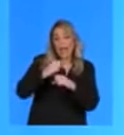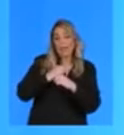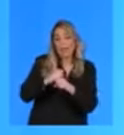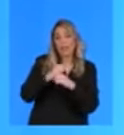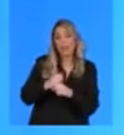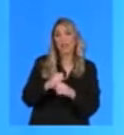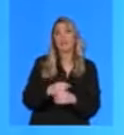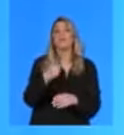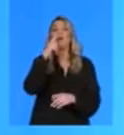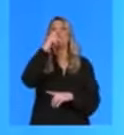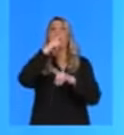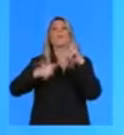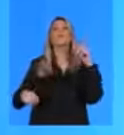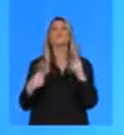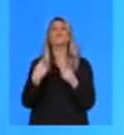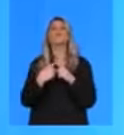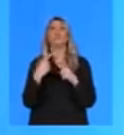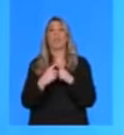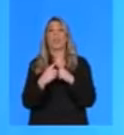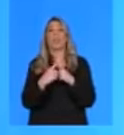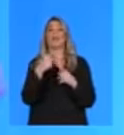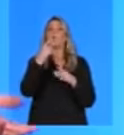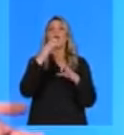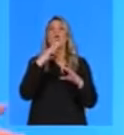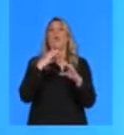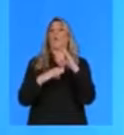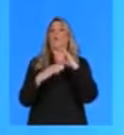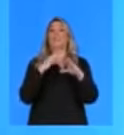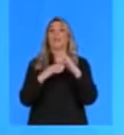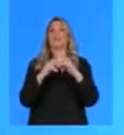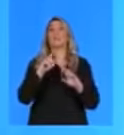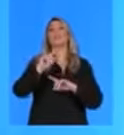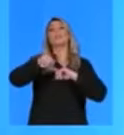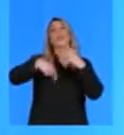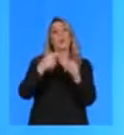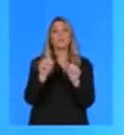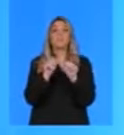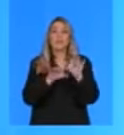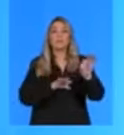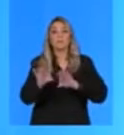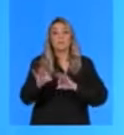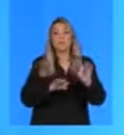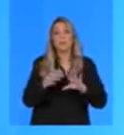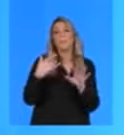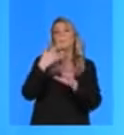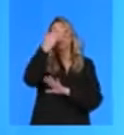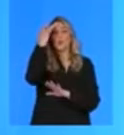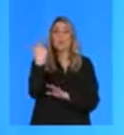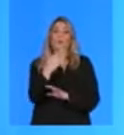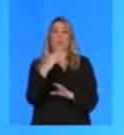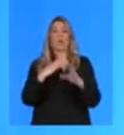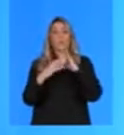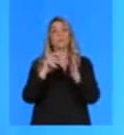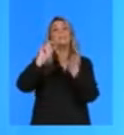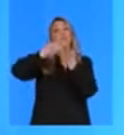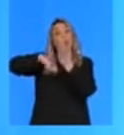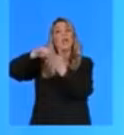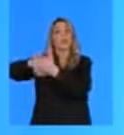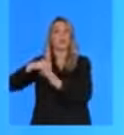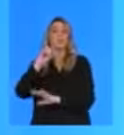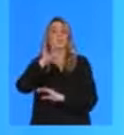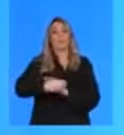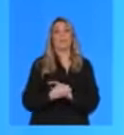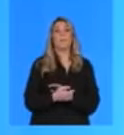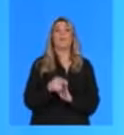não era concursado mas nós fizemos depois os os de saúde pessoas não foram concursadas e foram contratadas bastava você e o